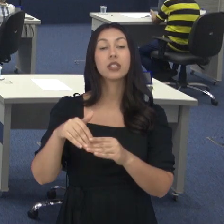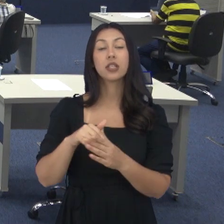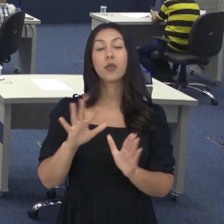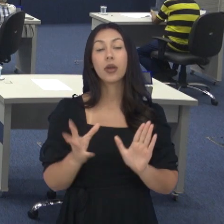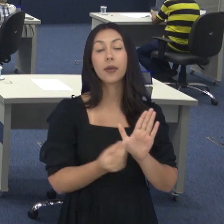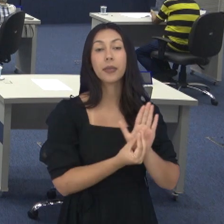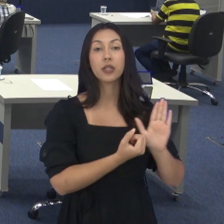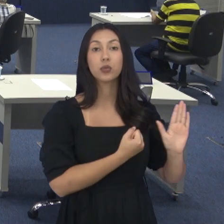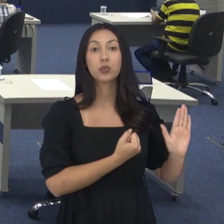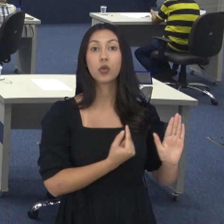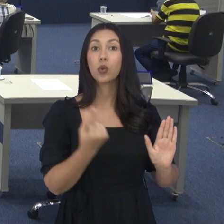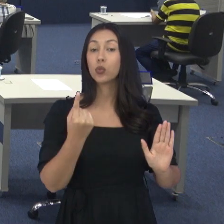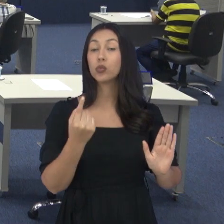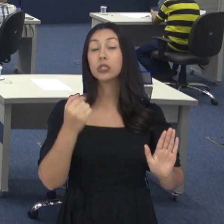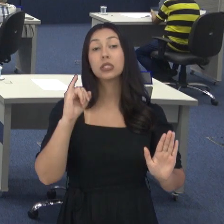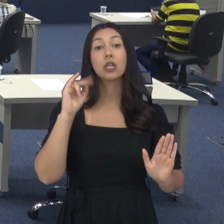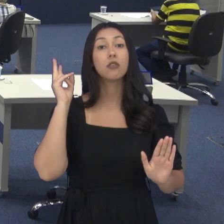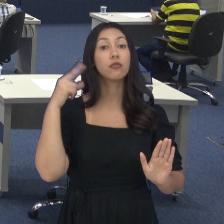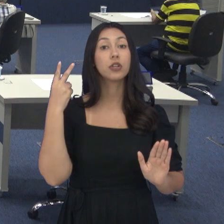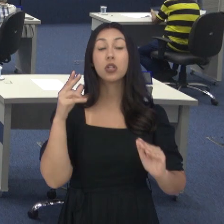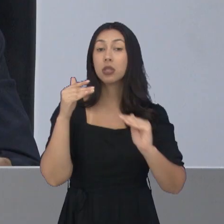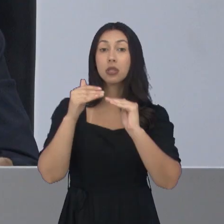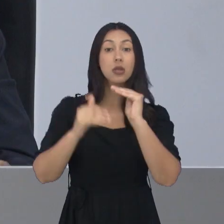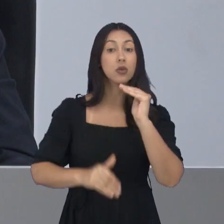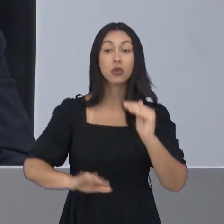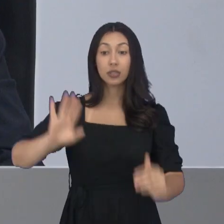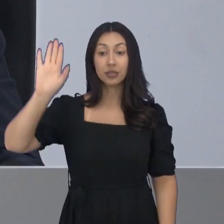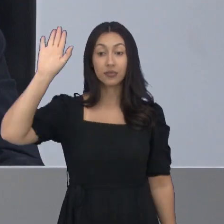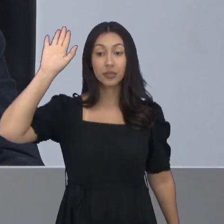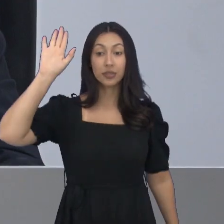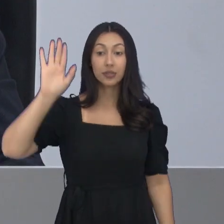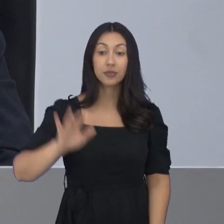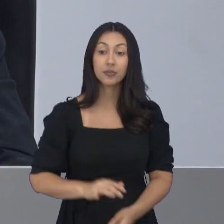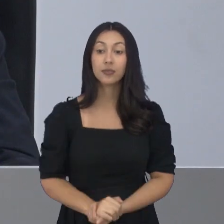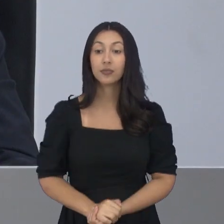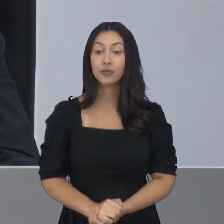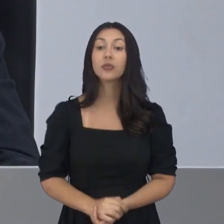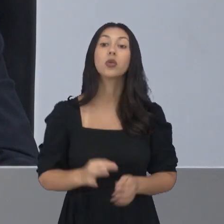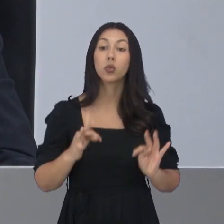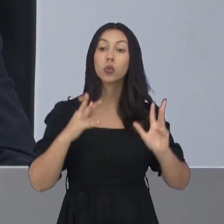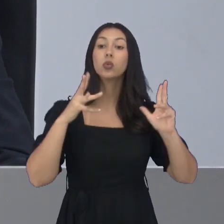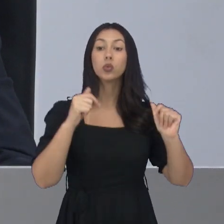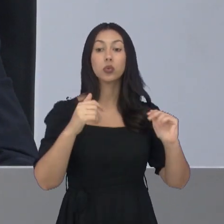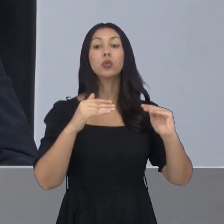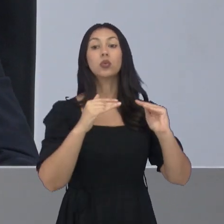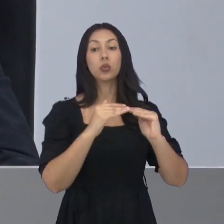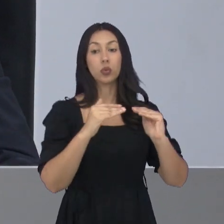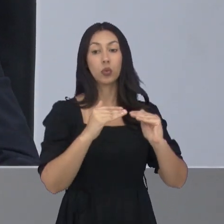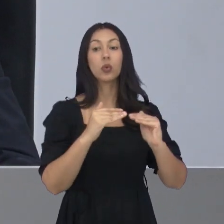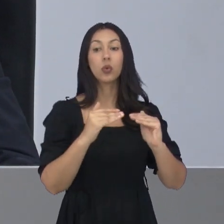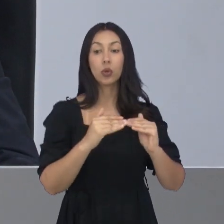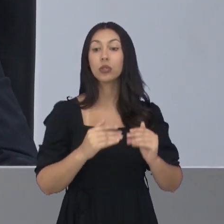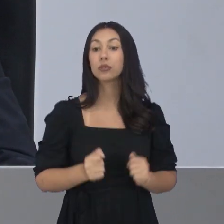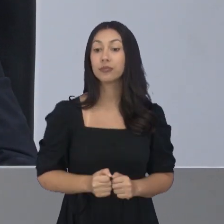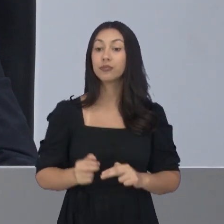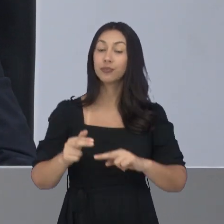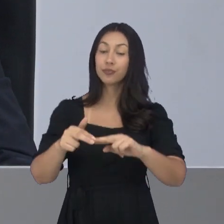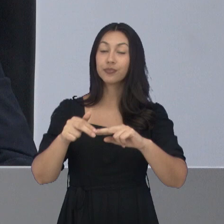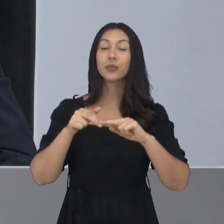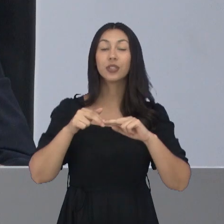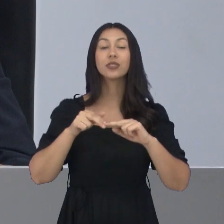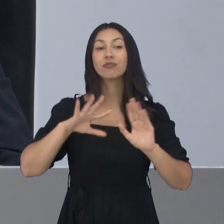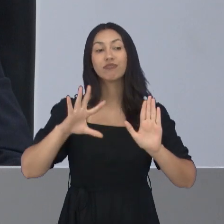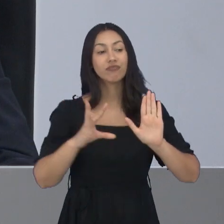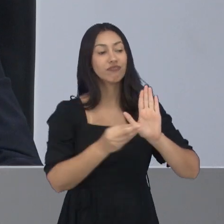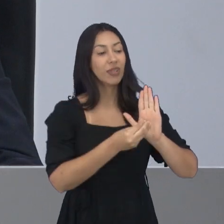1. Vereadores favoráveis permaneçam como estão, os contrários se manifestam. Nenhum voto contrário, senhor presidente. Sem nenhum voto contrário, a